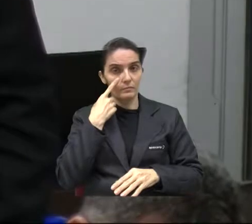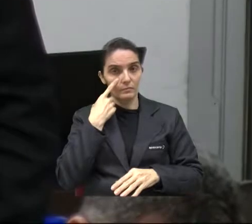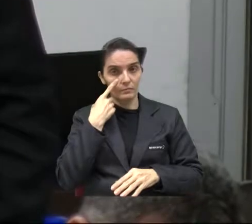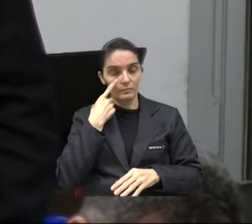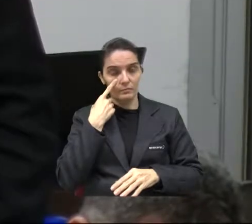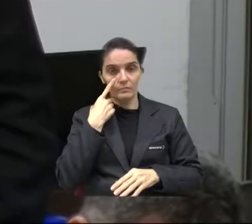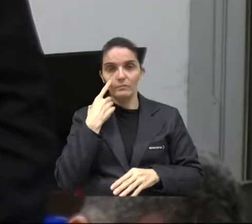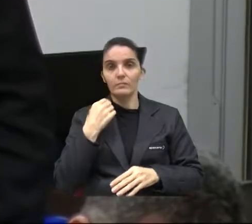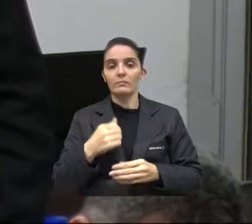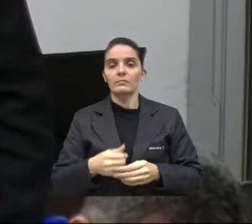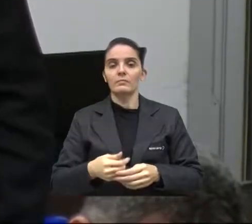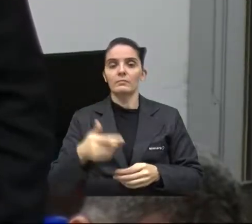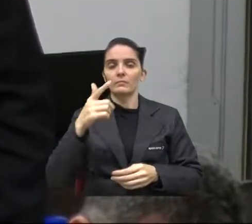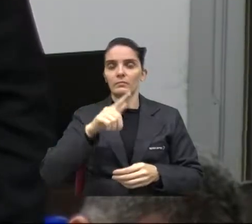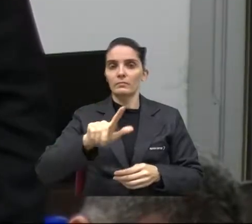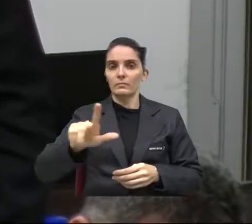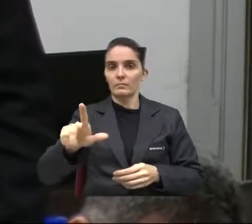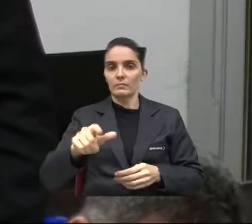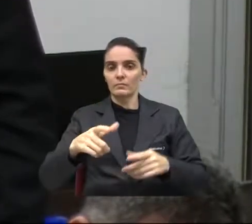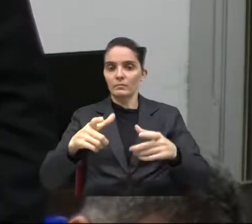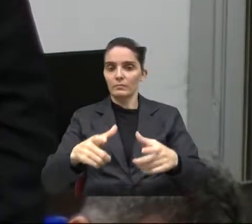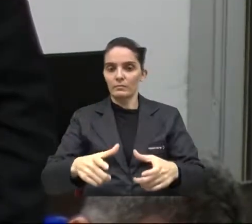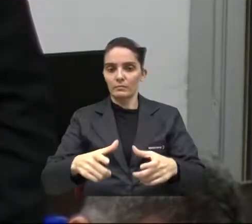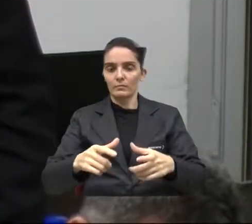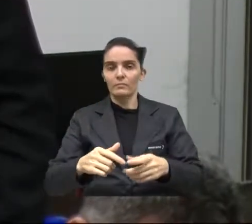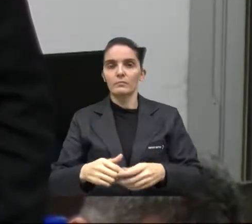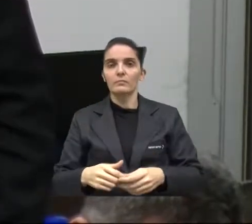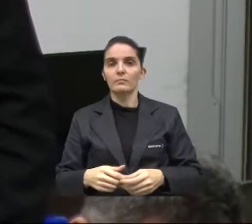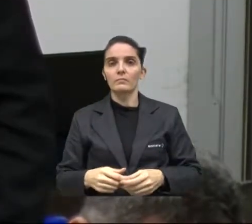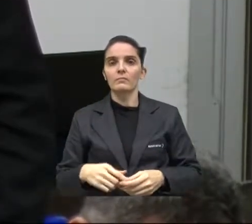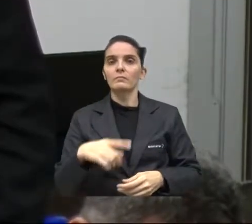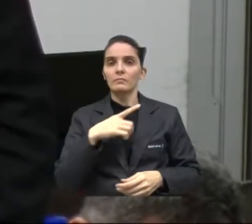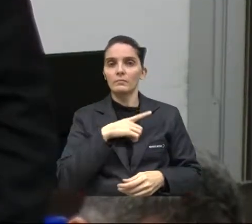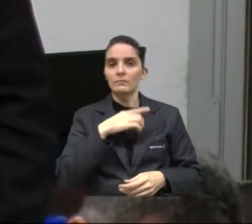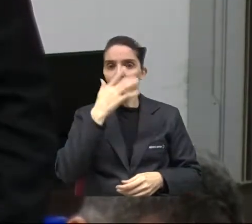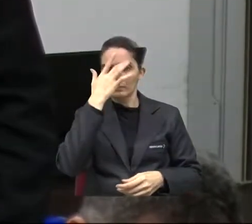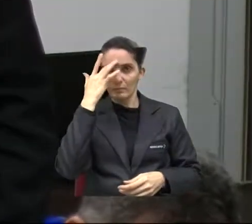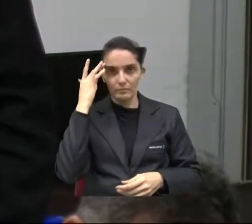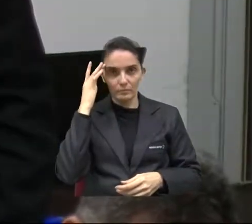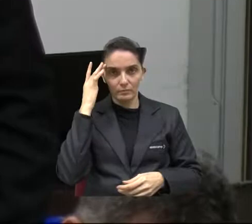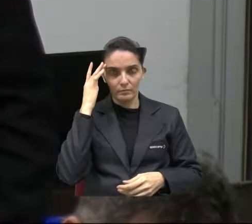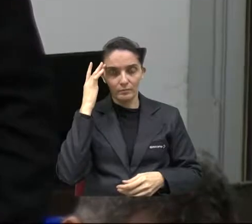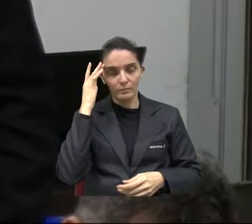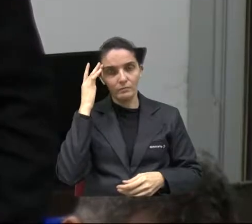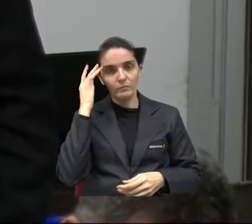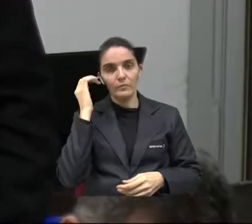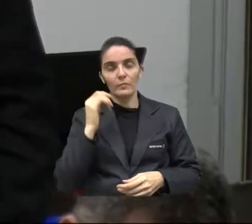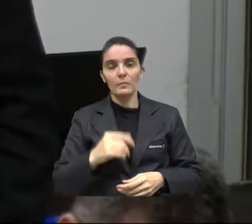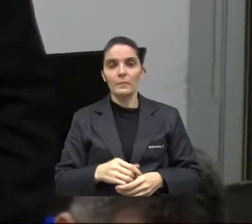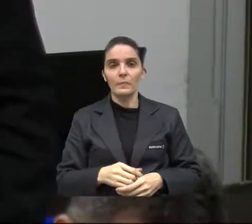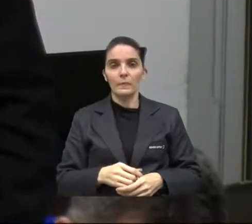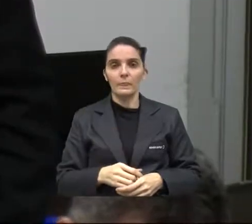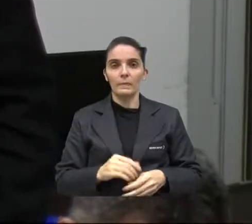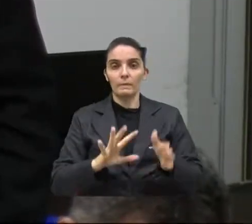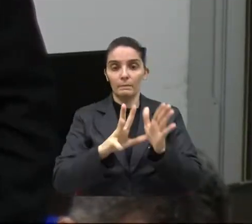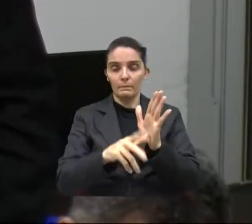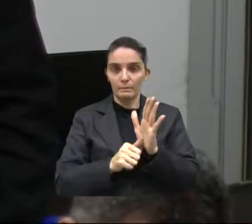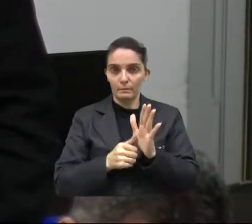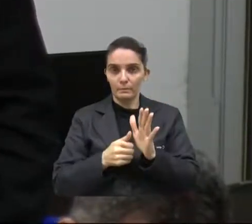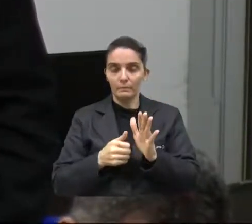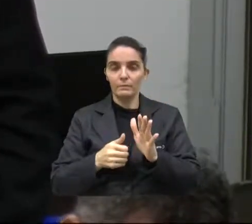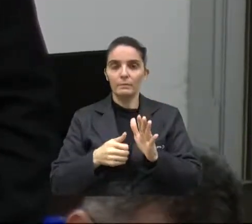nossa cidade, mas em todo lugar do país, que existem pessoas que se aproveitam para roubar fio de